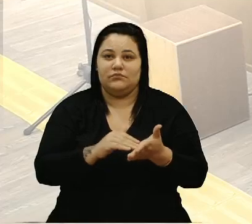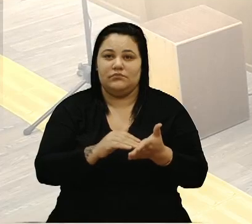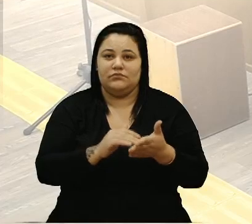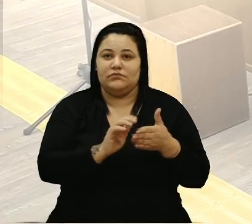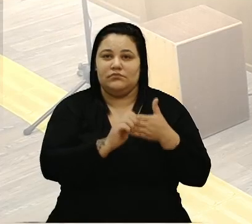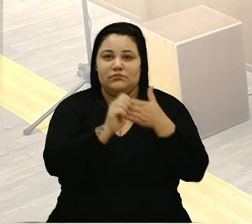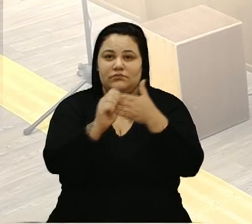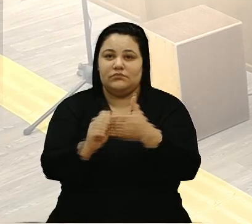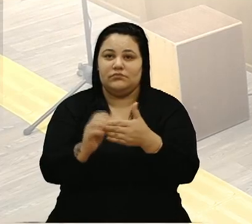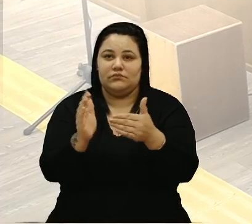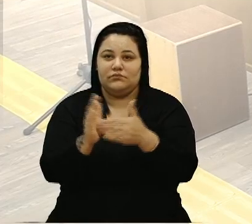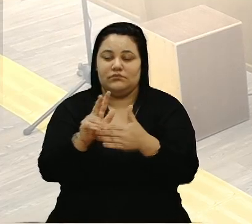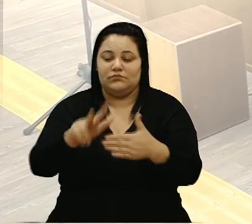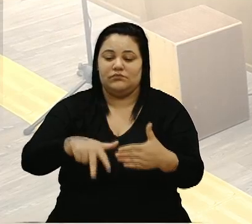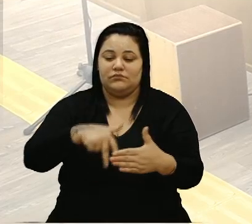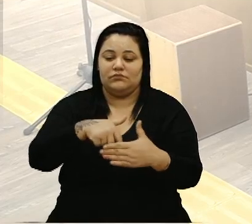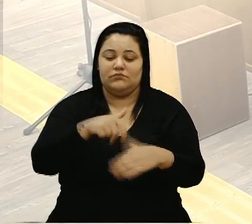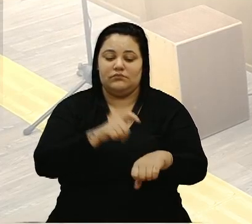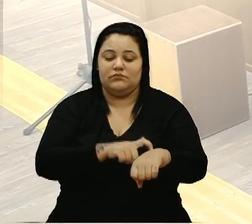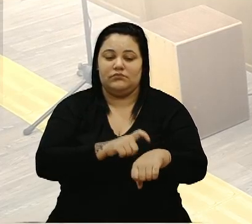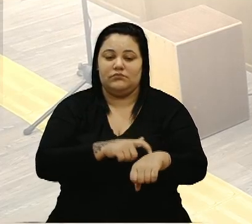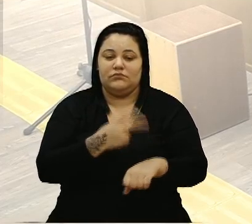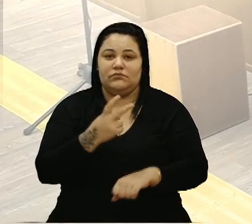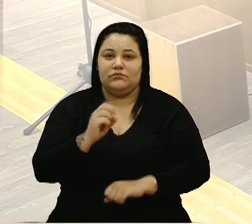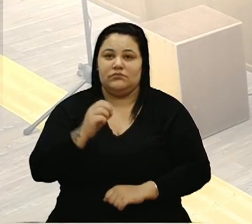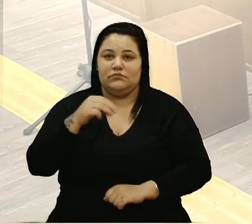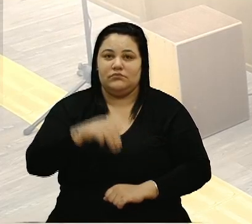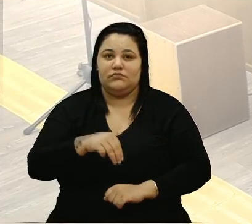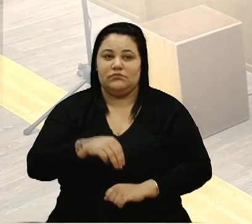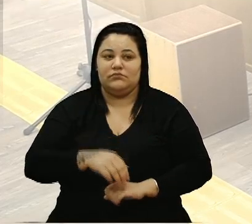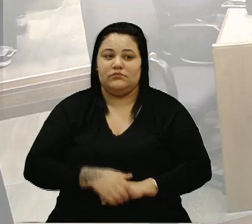sua manifestação pelo tempo de 20 minutos.